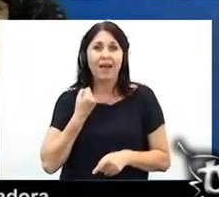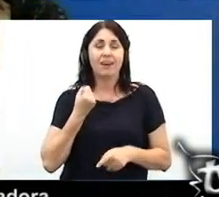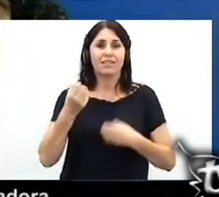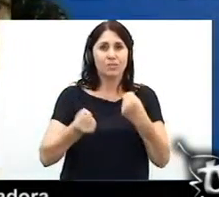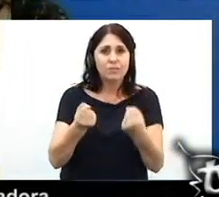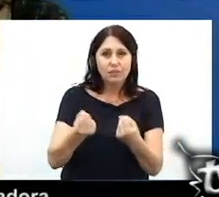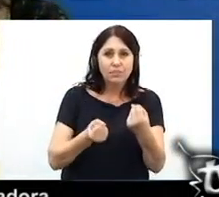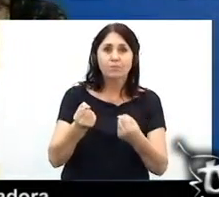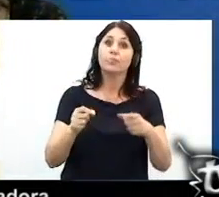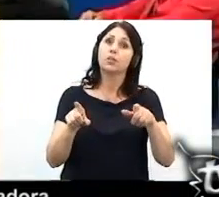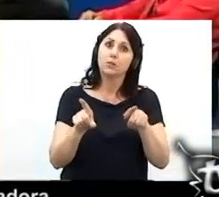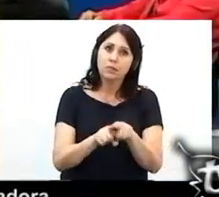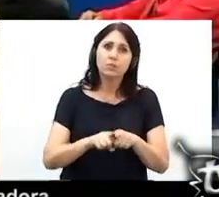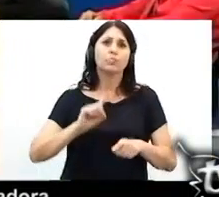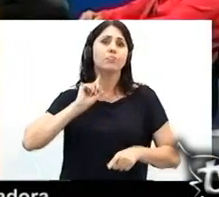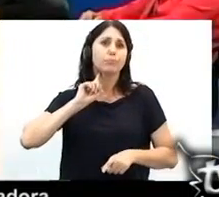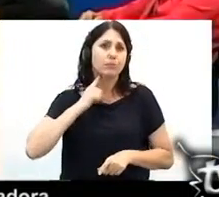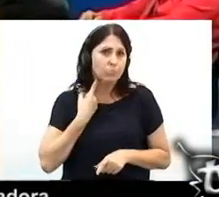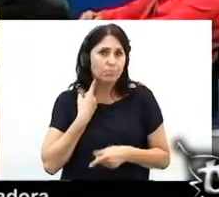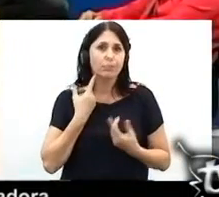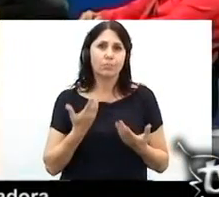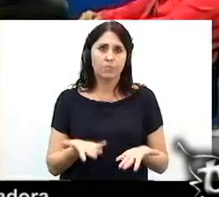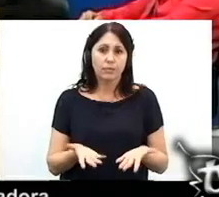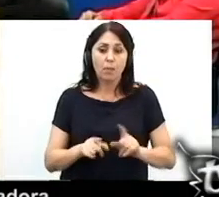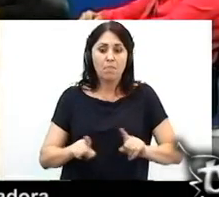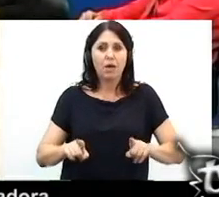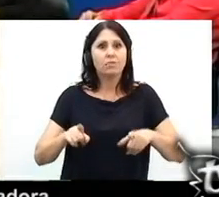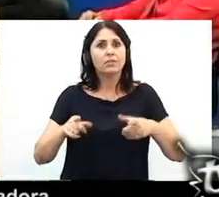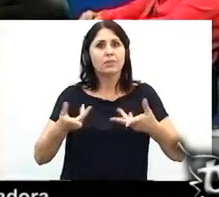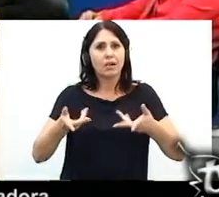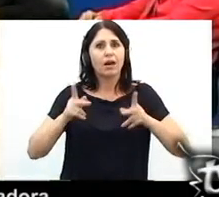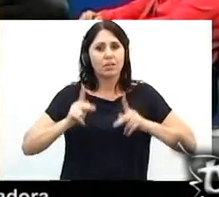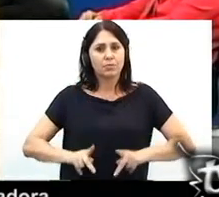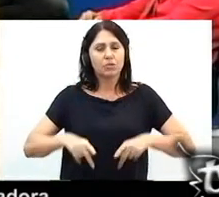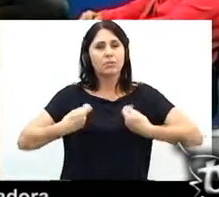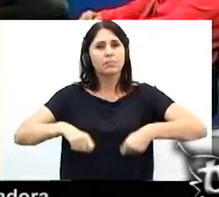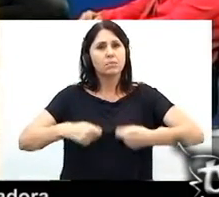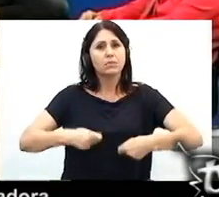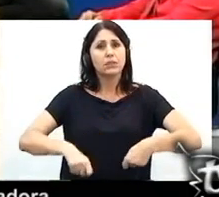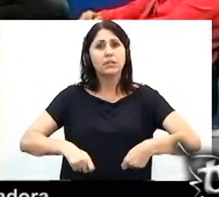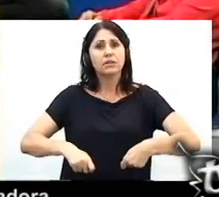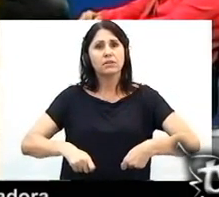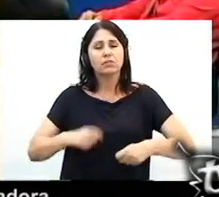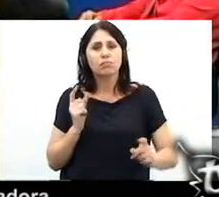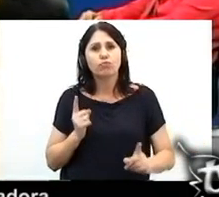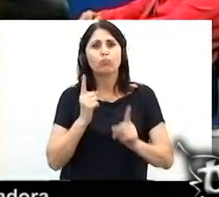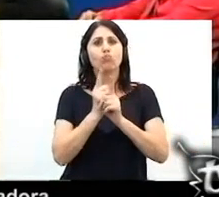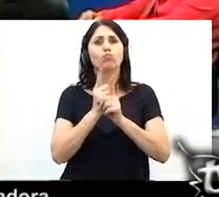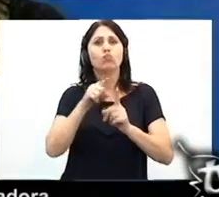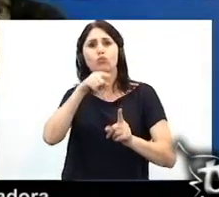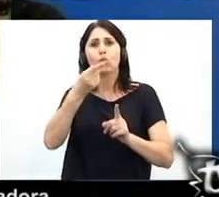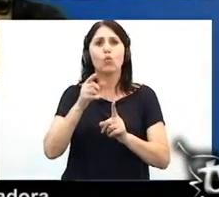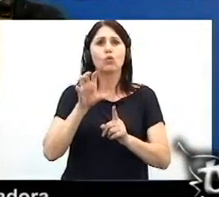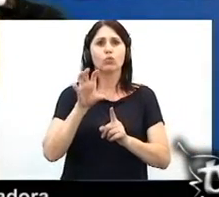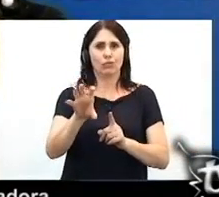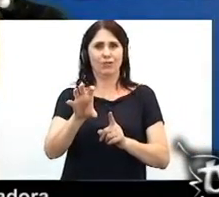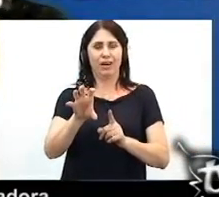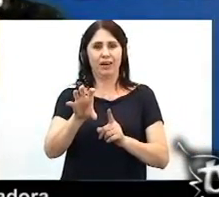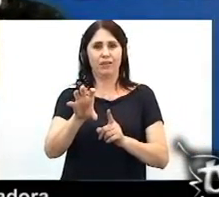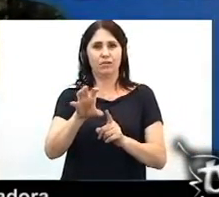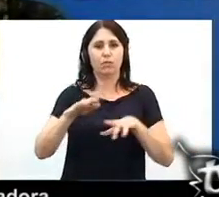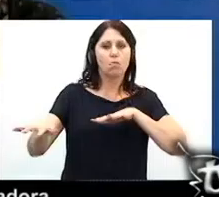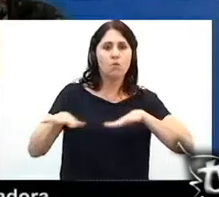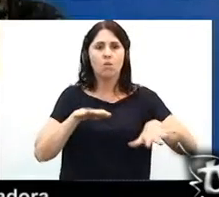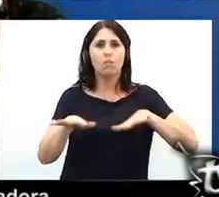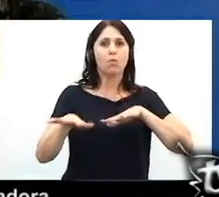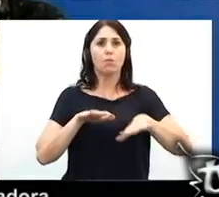tempo também se deslocando, né? As pessoas hoje têm que sair muito mais cedo do que saíam antes de casa. Tem o estresse, né, no trânsito,